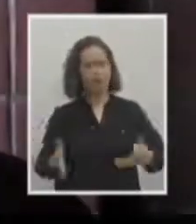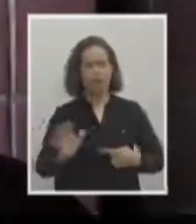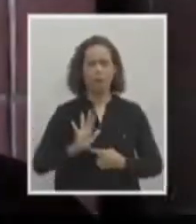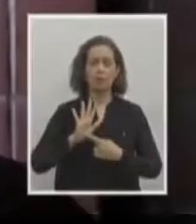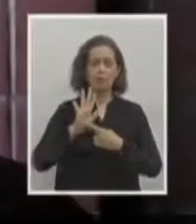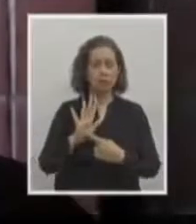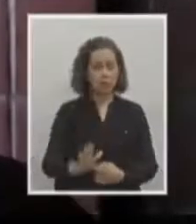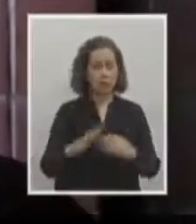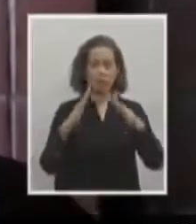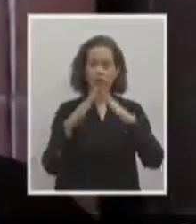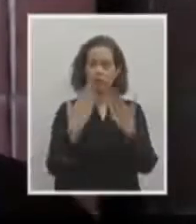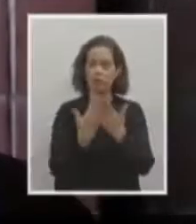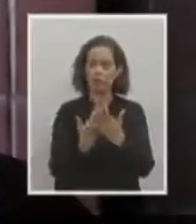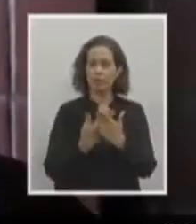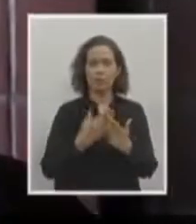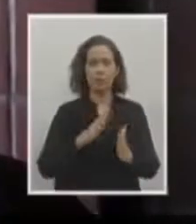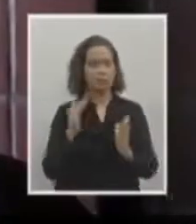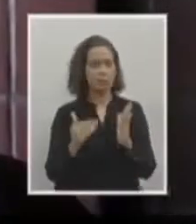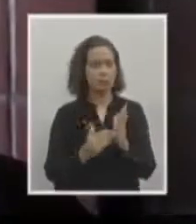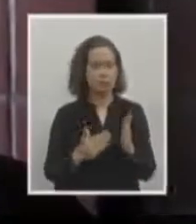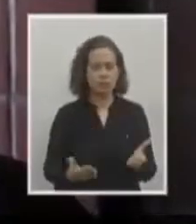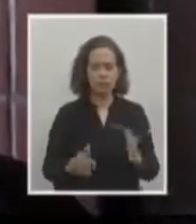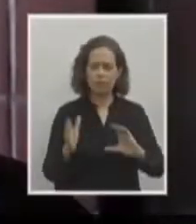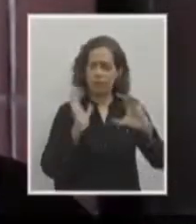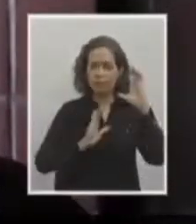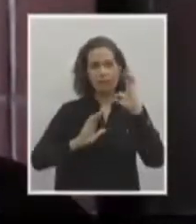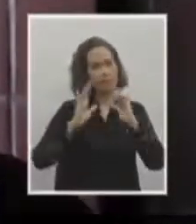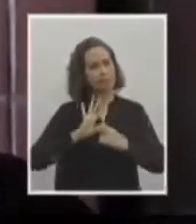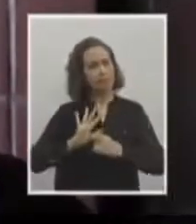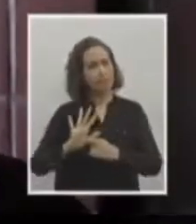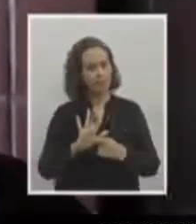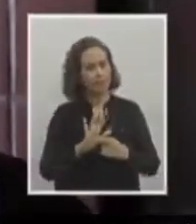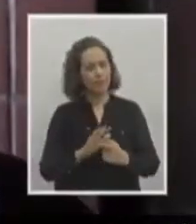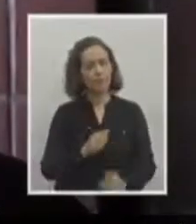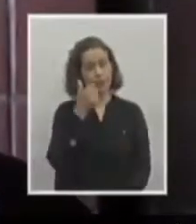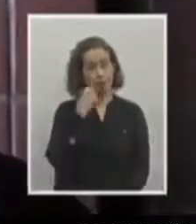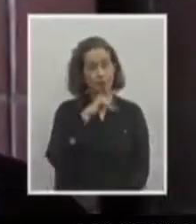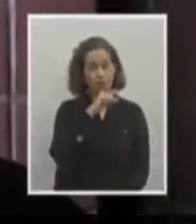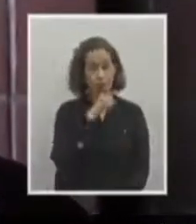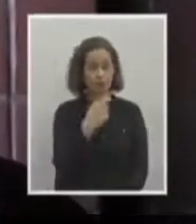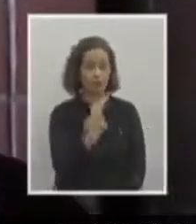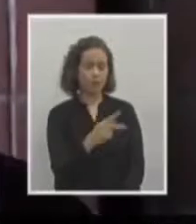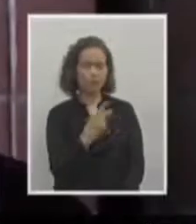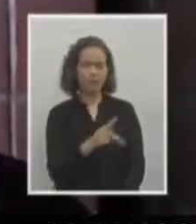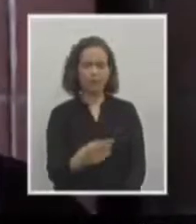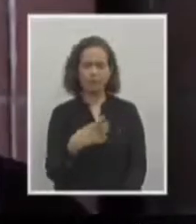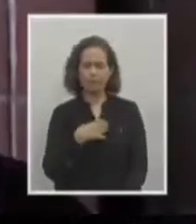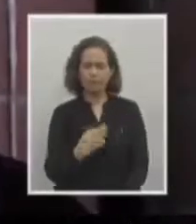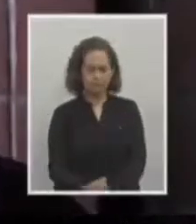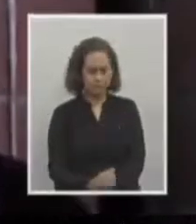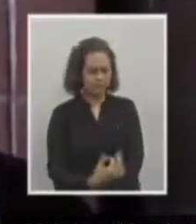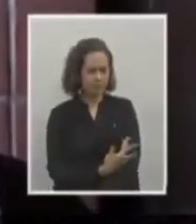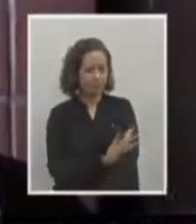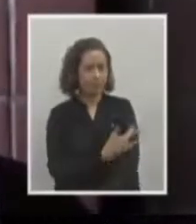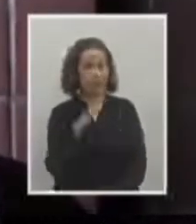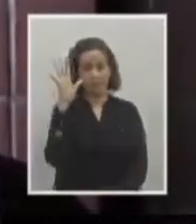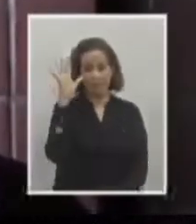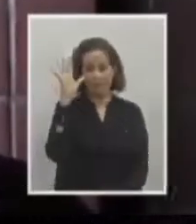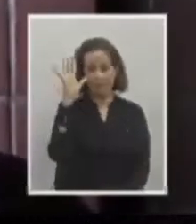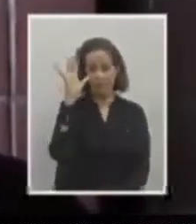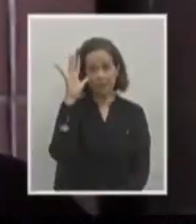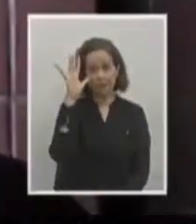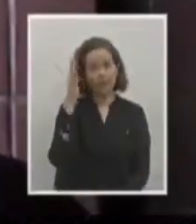escola inteira. Ele cantou para a escola inteira. A mãe desse aluno, ela se emocionou assistindo lá